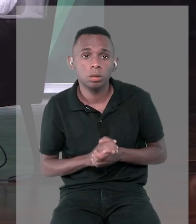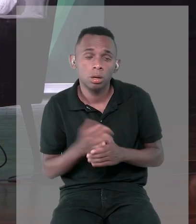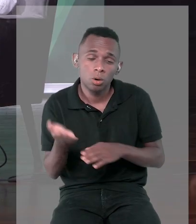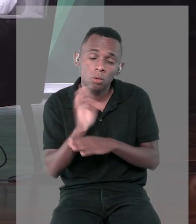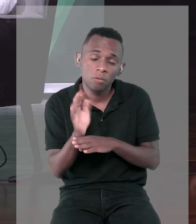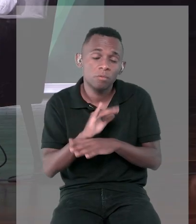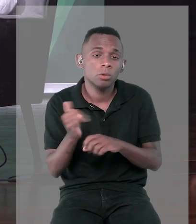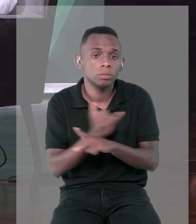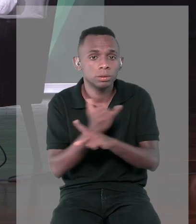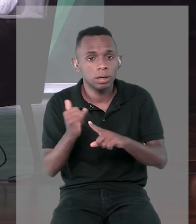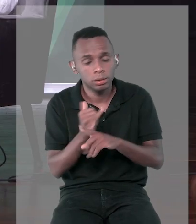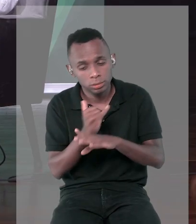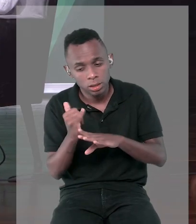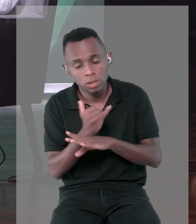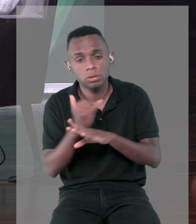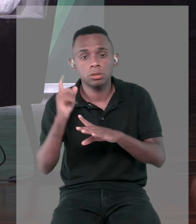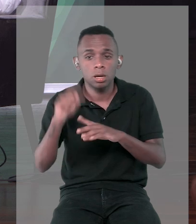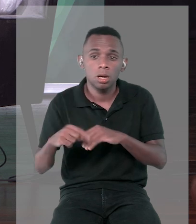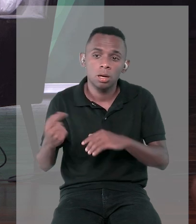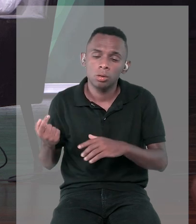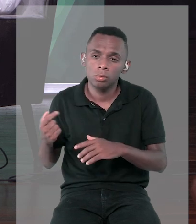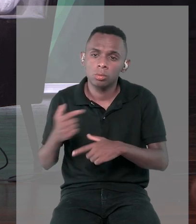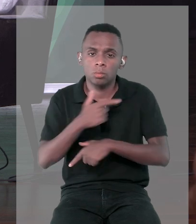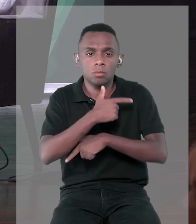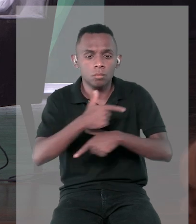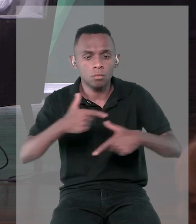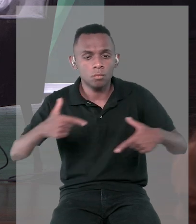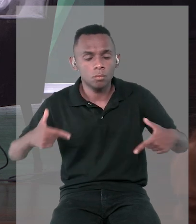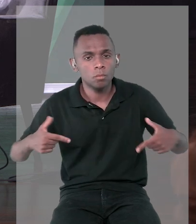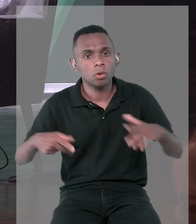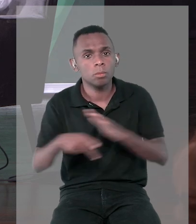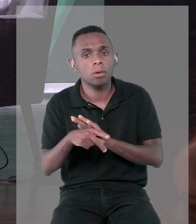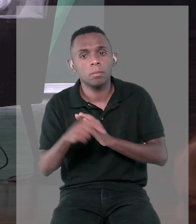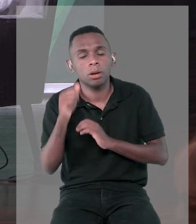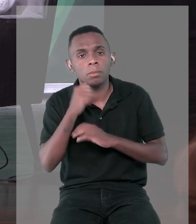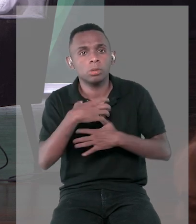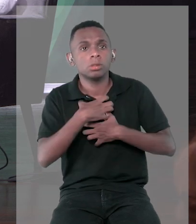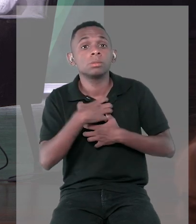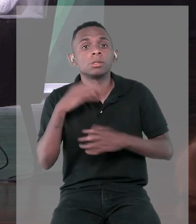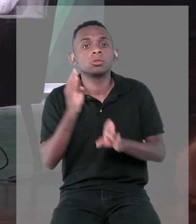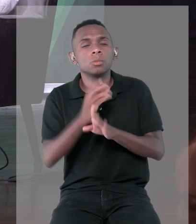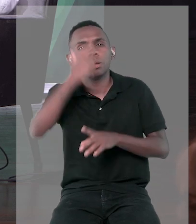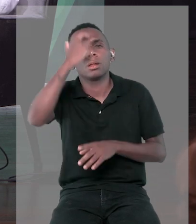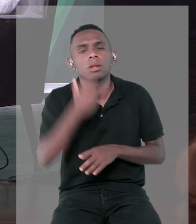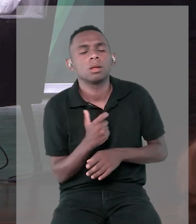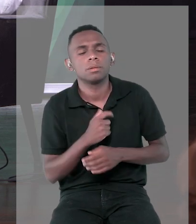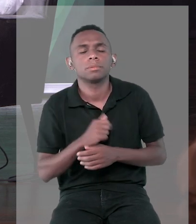o filme faz, sabe? É mergulhar nesse vazio dessa mulher e descobrir, afinal, quem ela